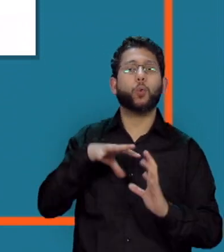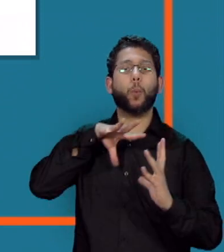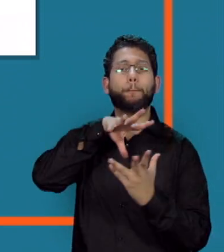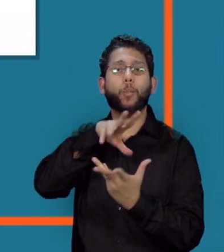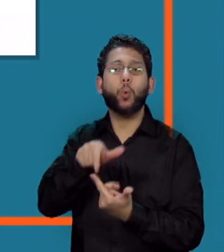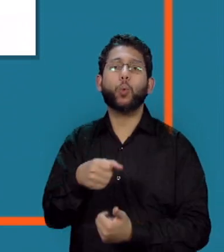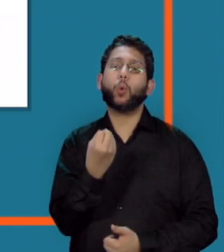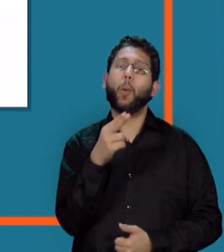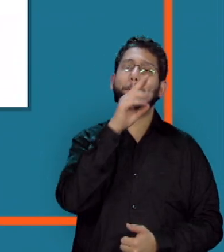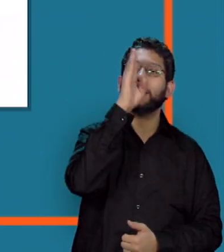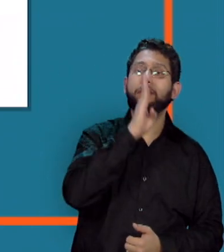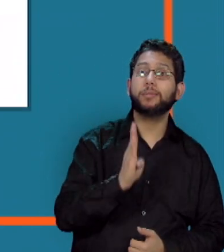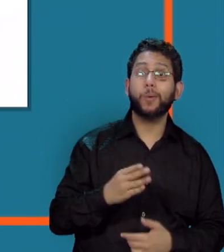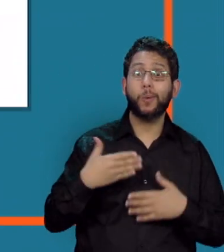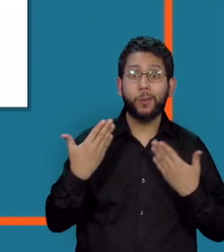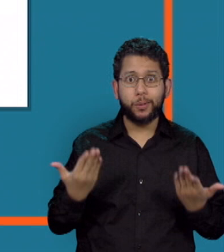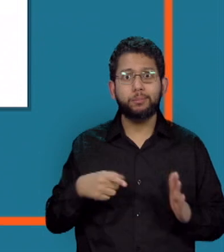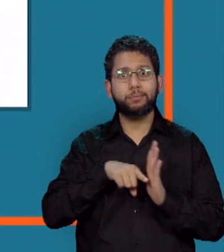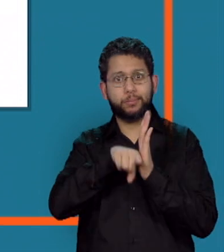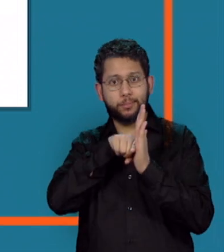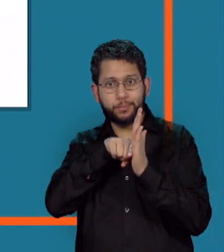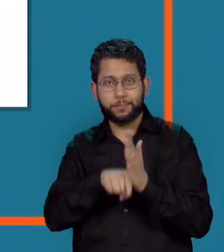mundial.